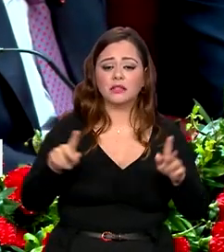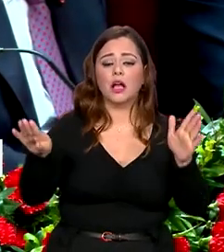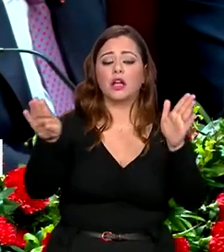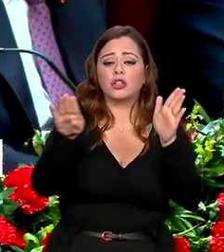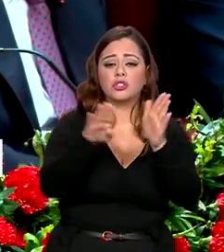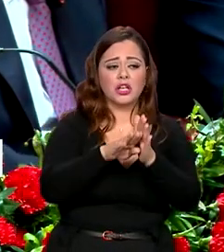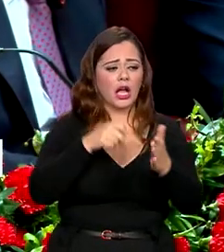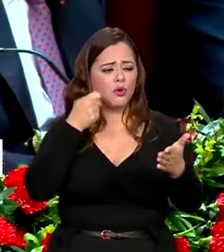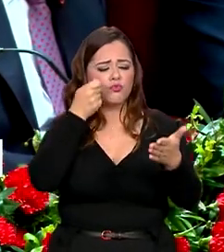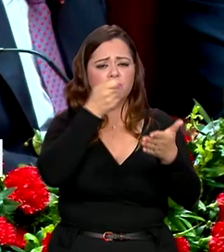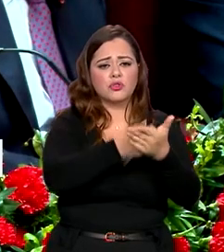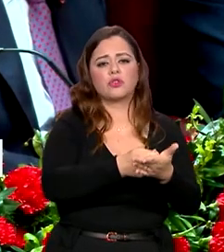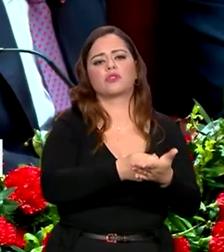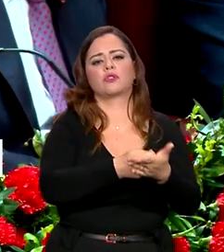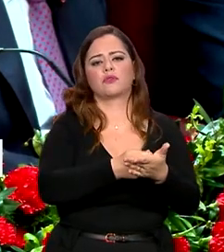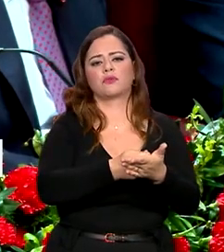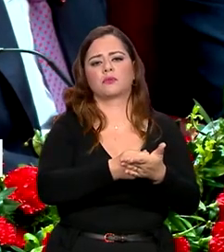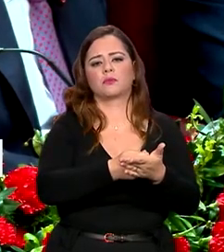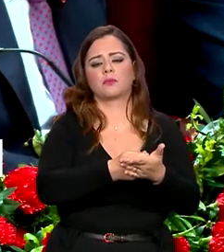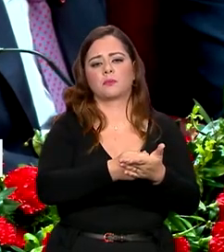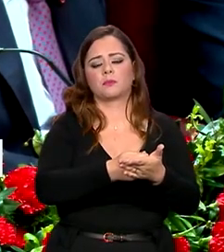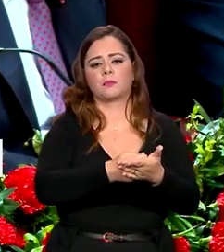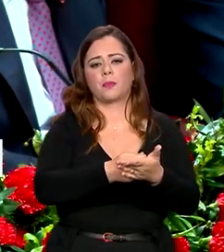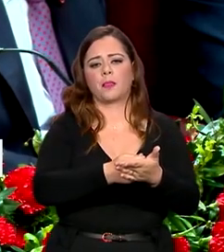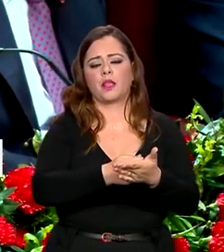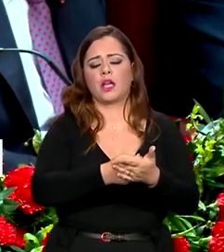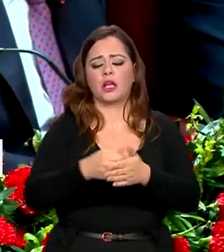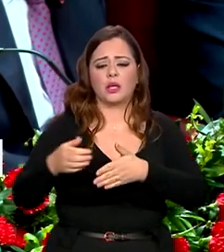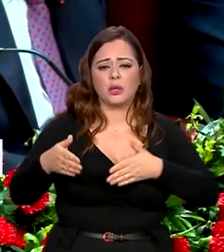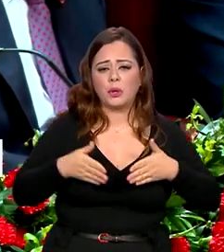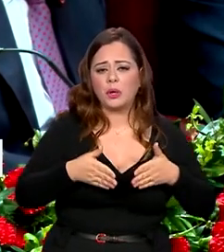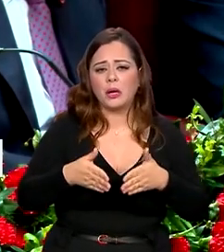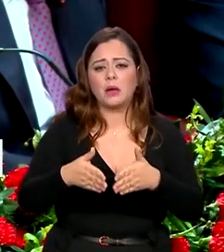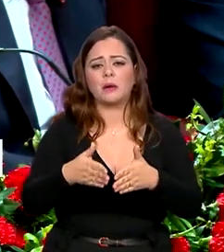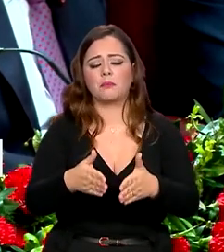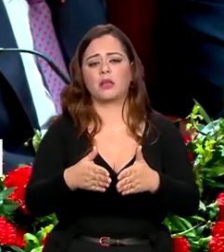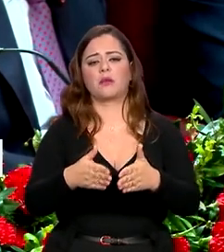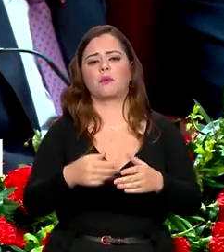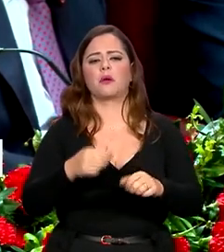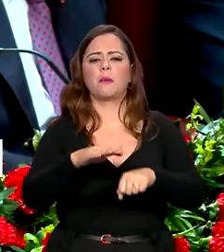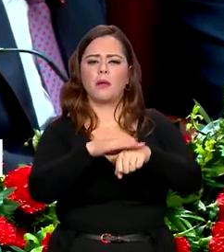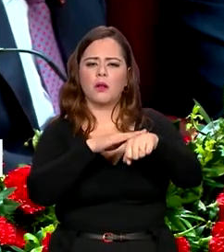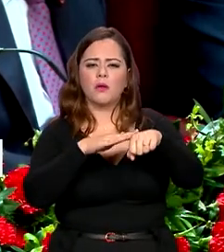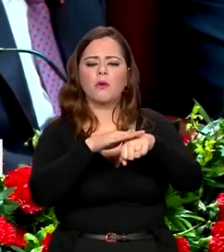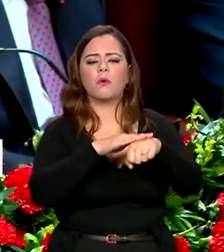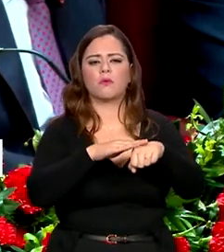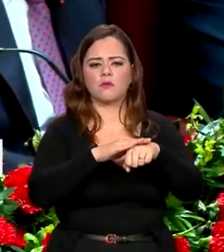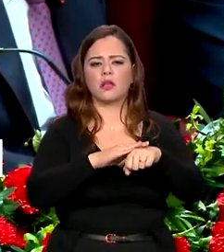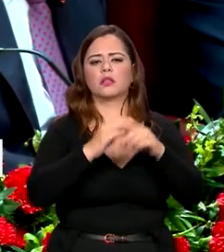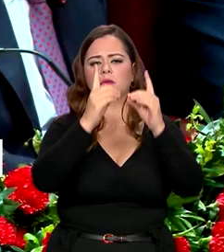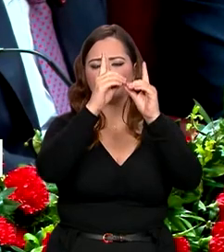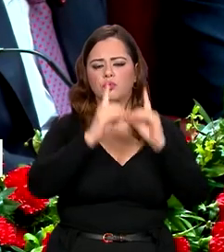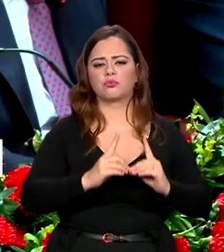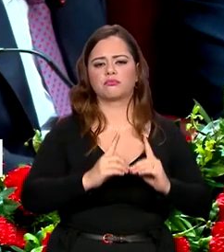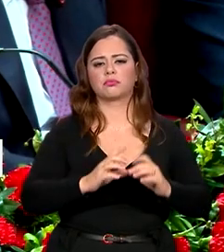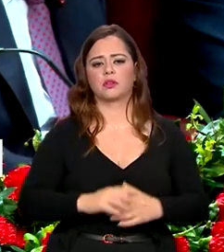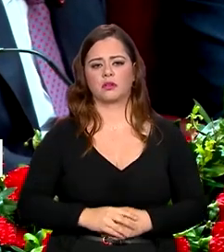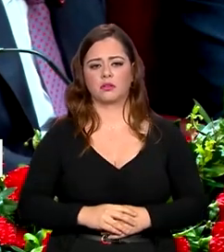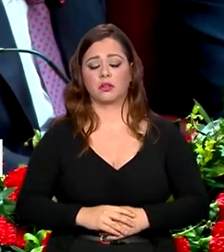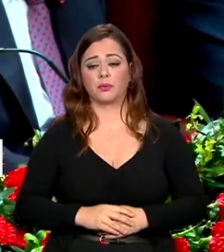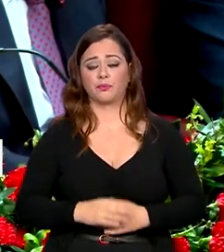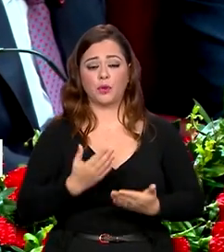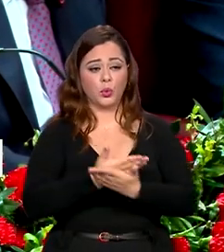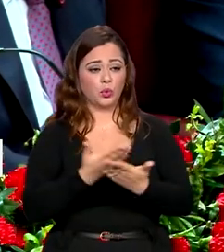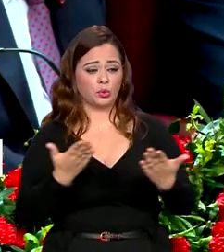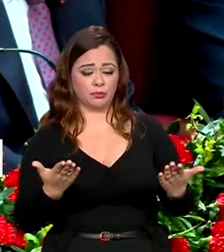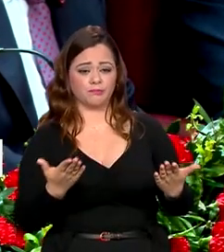esse objetivo, é indispensável trilhar o caminho pelo diálogo e pela diplomacia. Senhoras